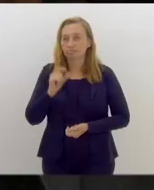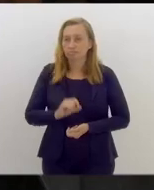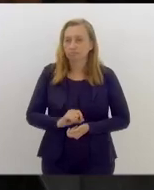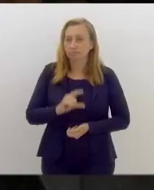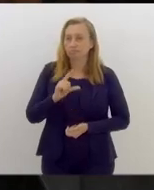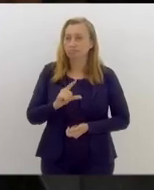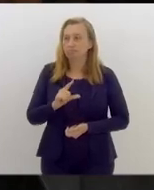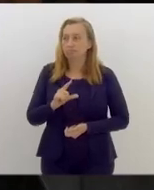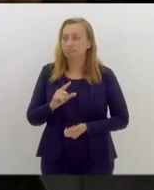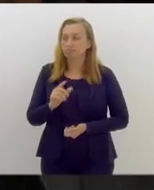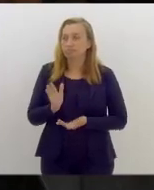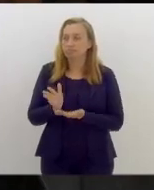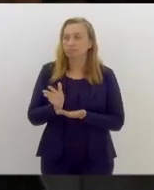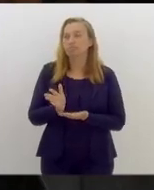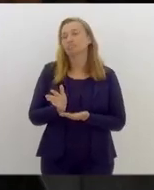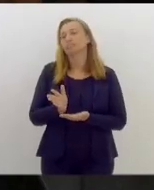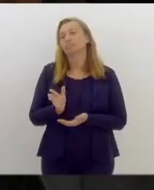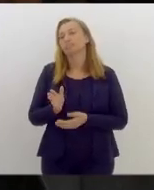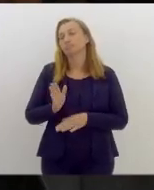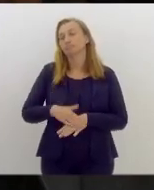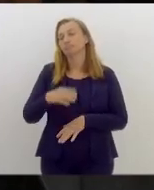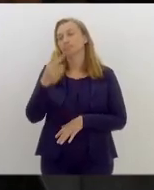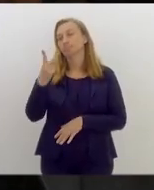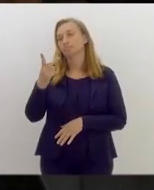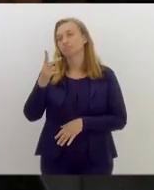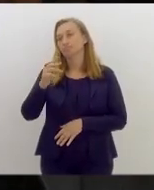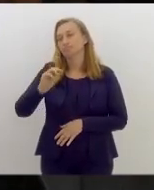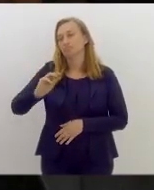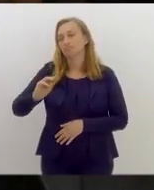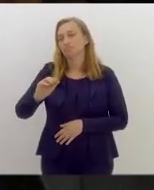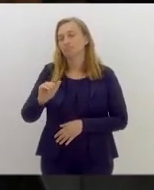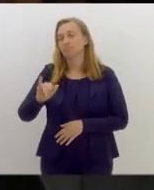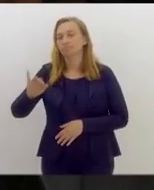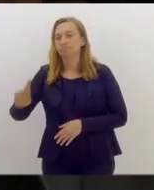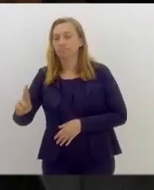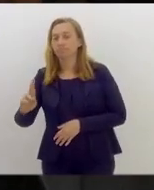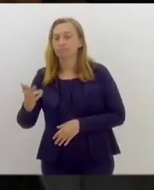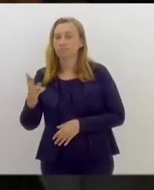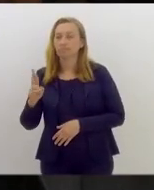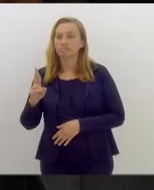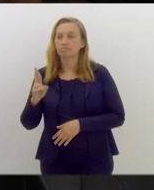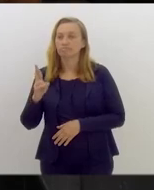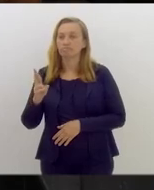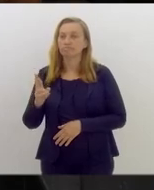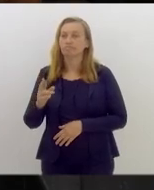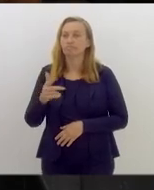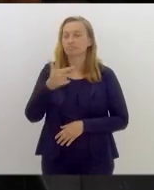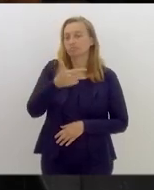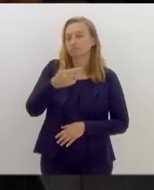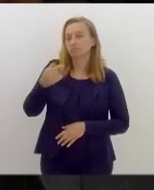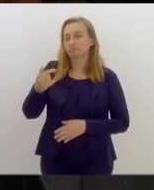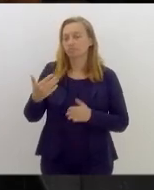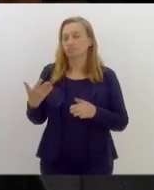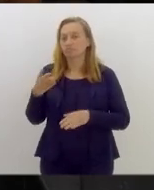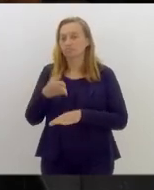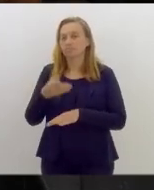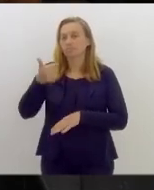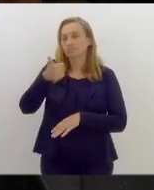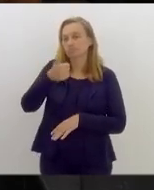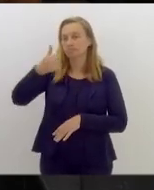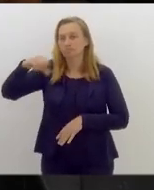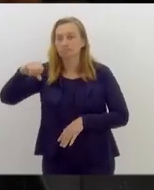dos royalties de mais 2 bilhões de reais, saltando de 27 para 29, e